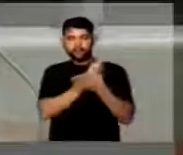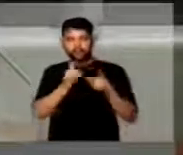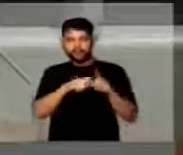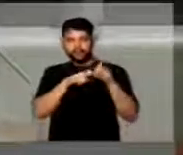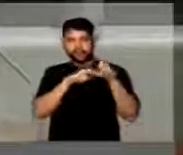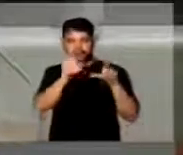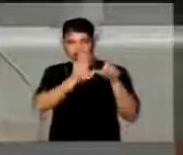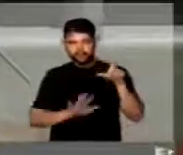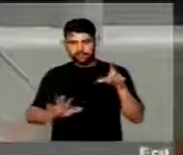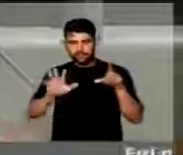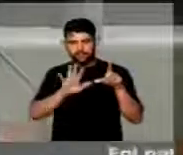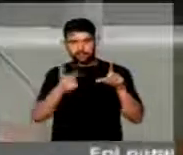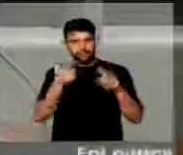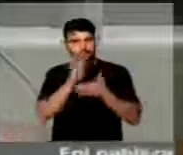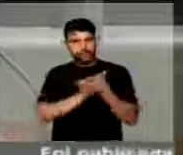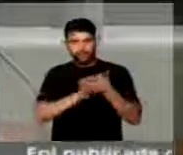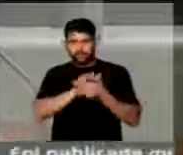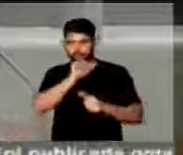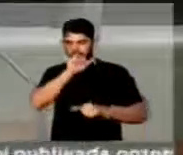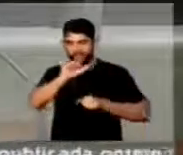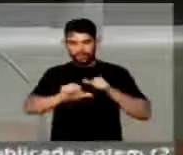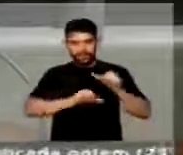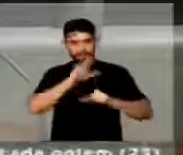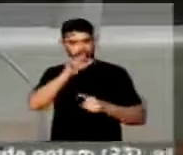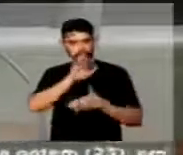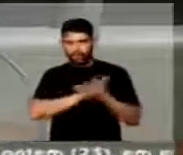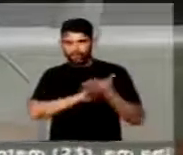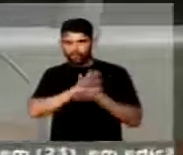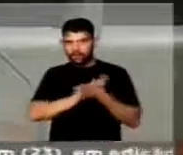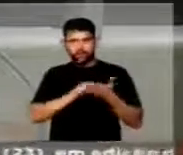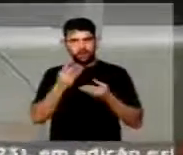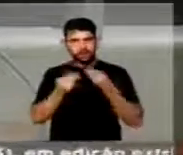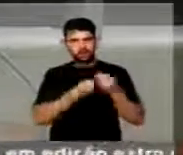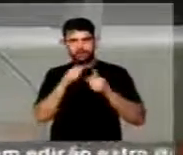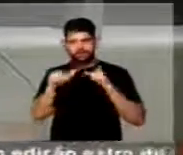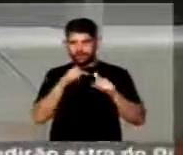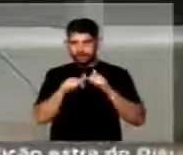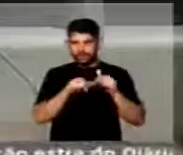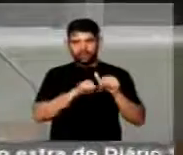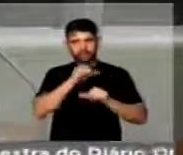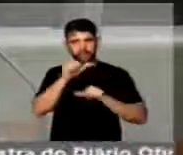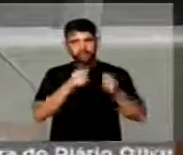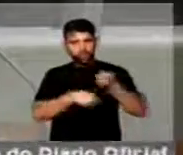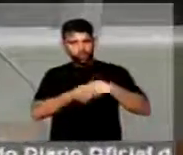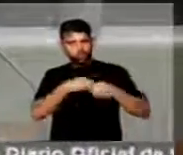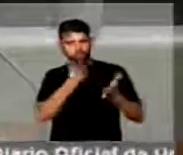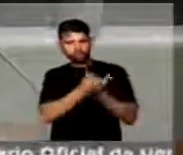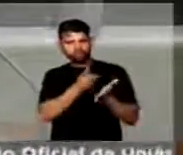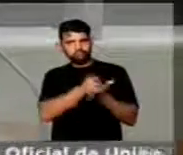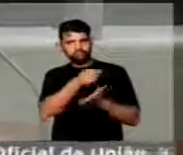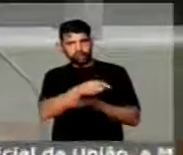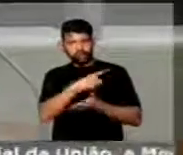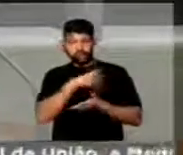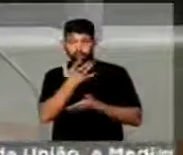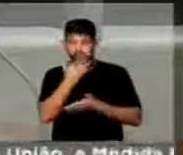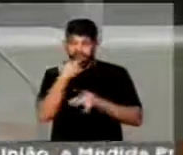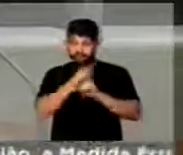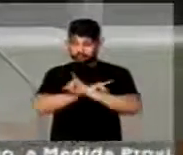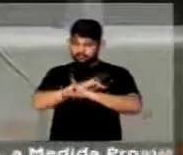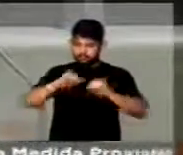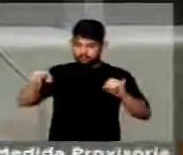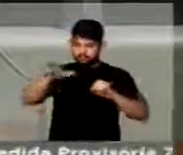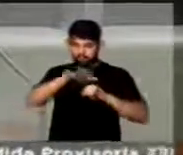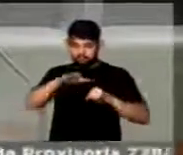dependência nacional, não mudará nunca este modelo econômico que está aí. E eu quero